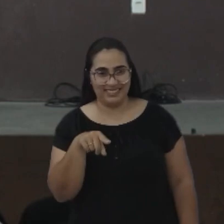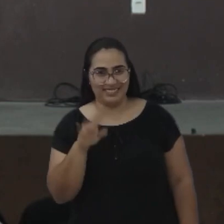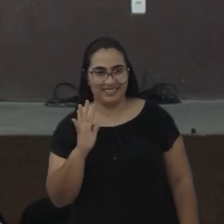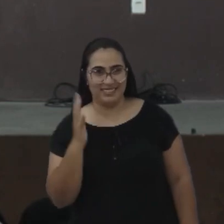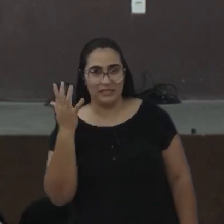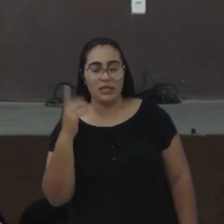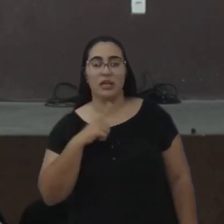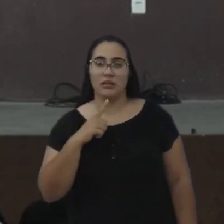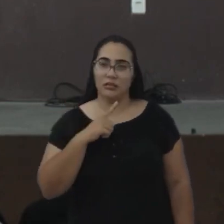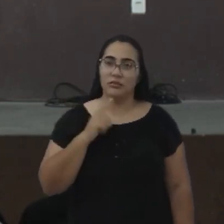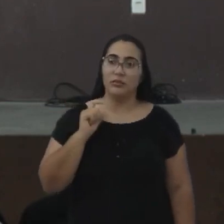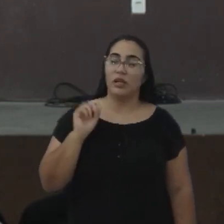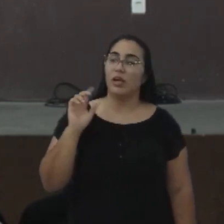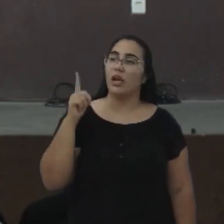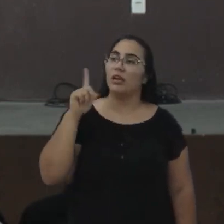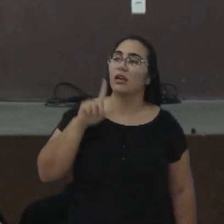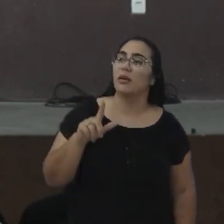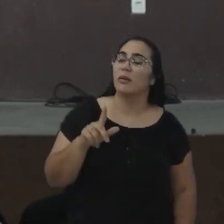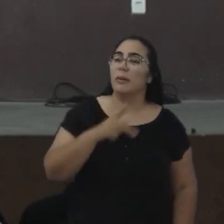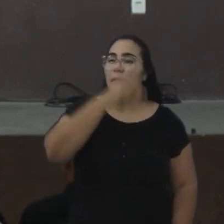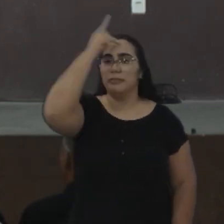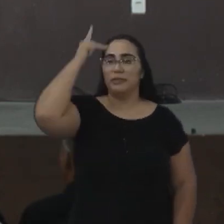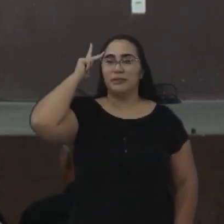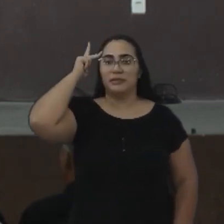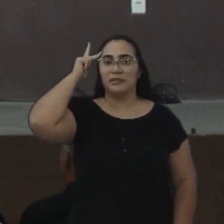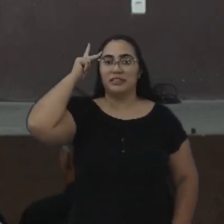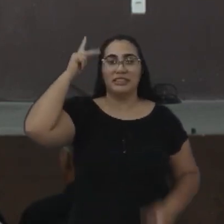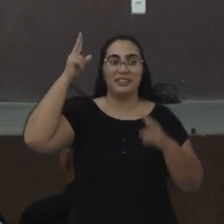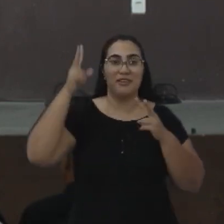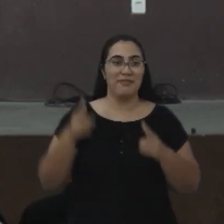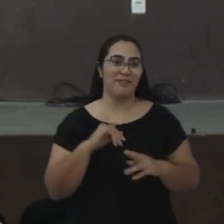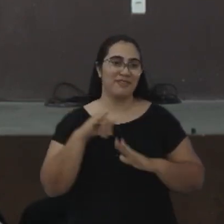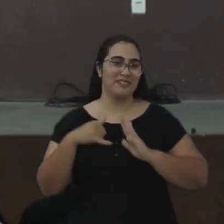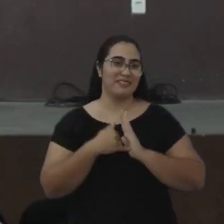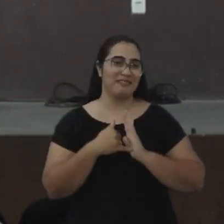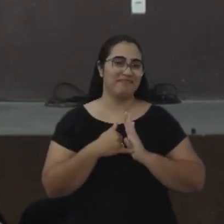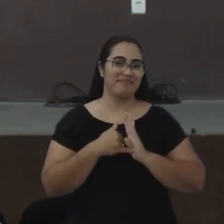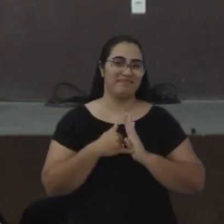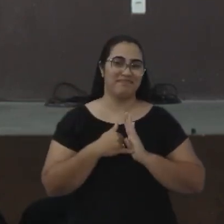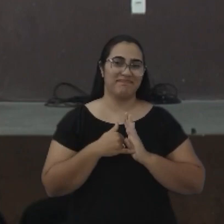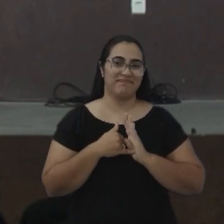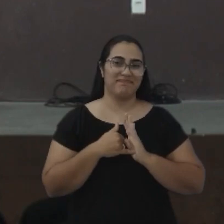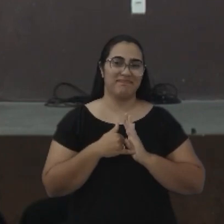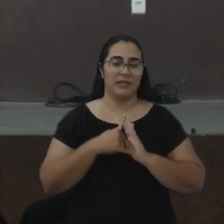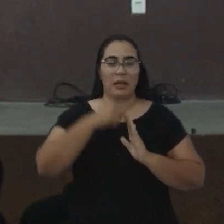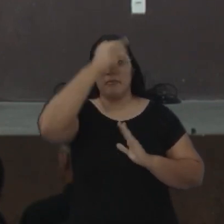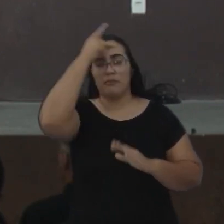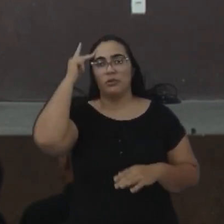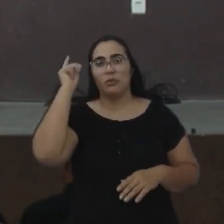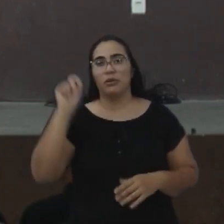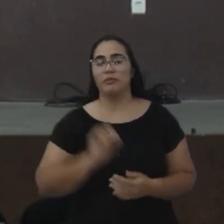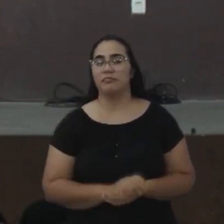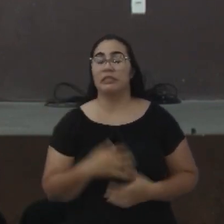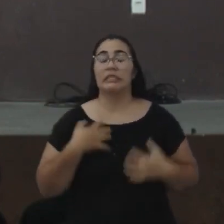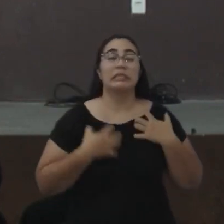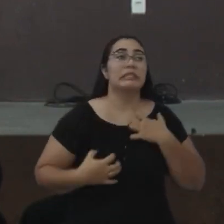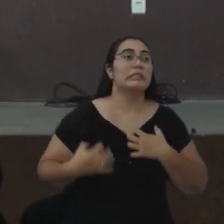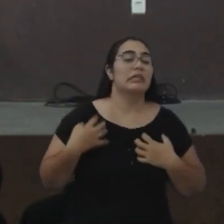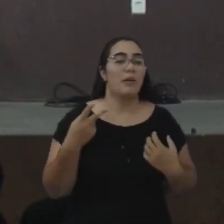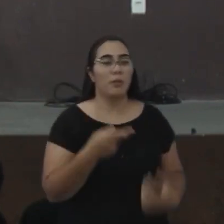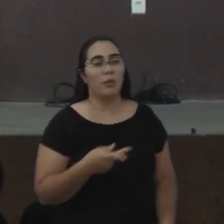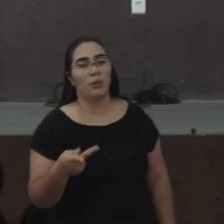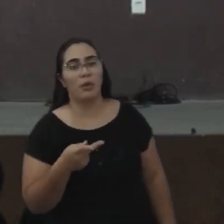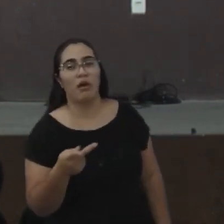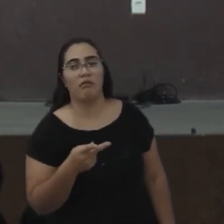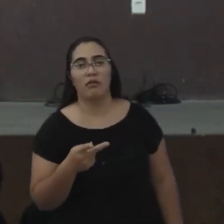Eu tive a oportunidade de ganhar pessoas para Cristo, foi exatamente assim. A pessoa, ela estava desesperada e procurava, o